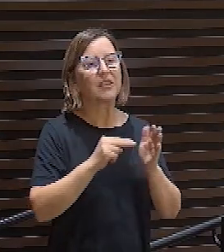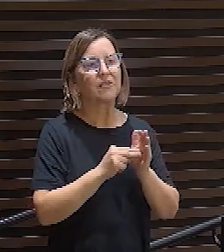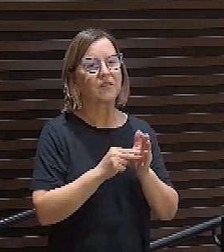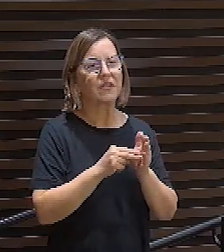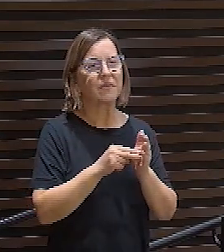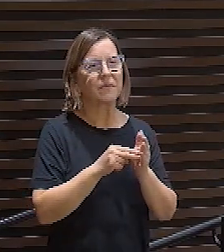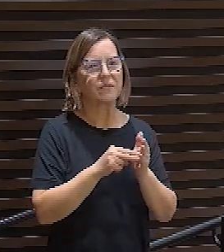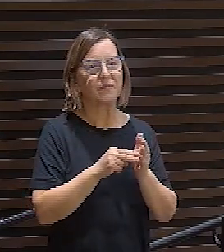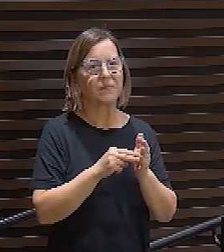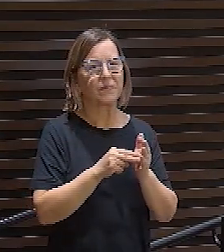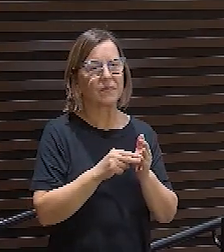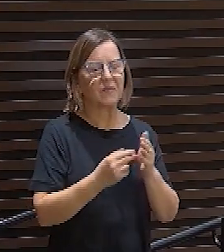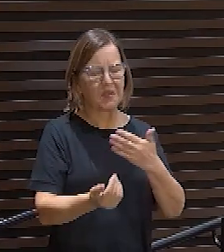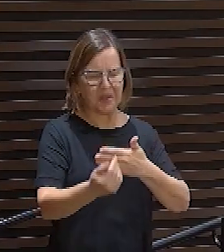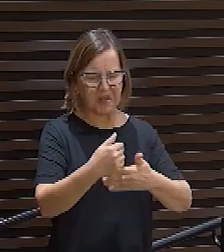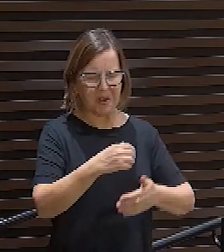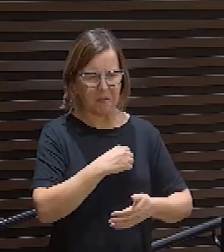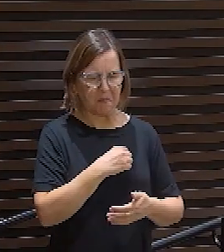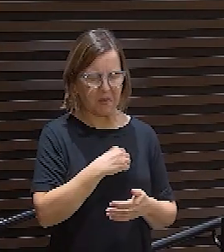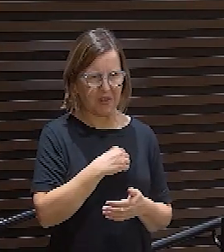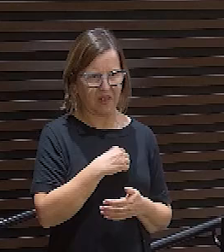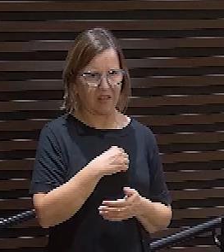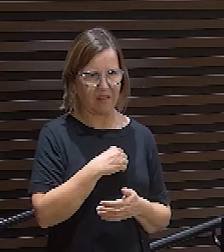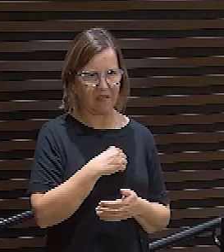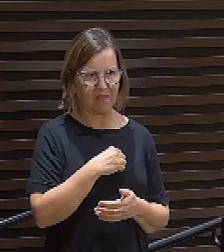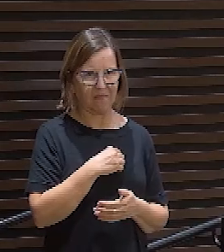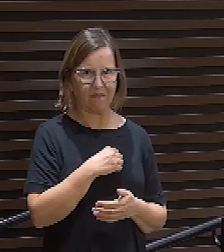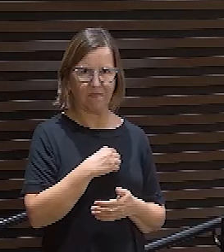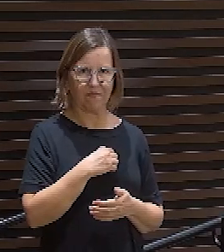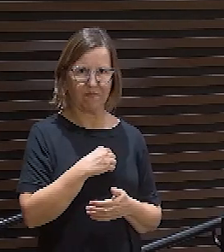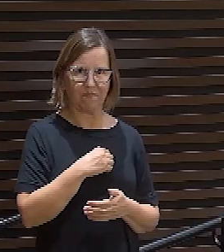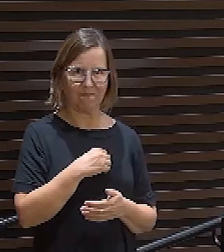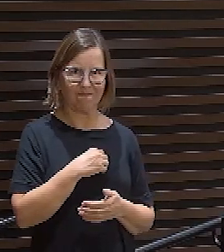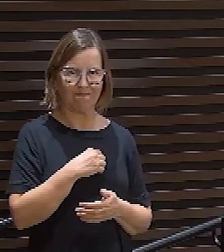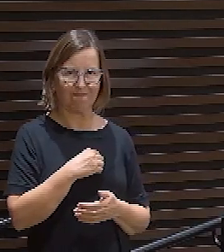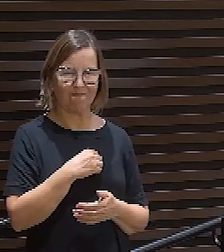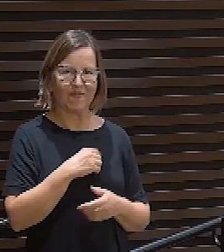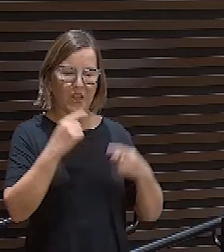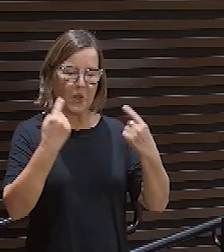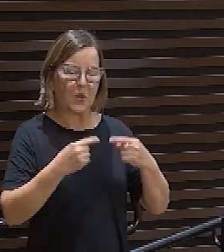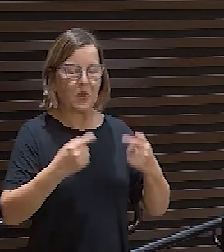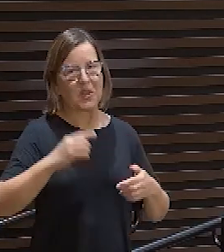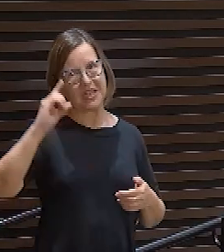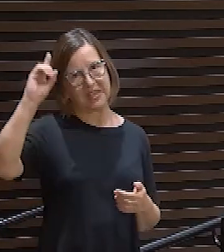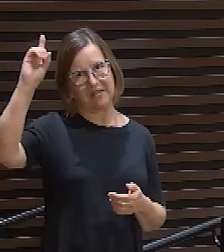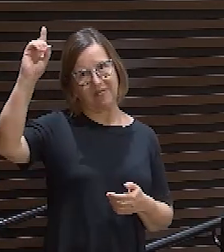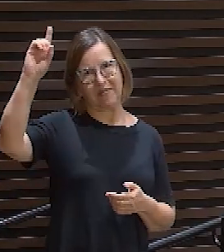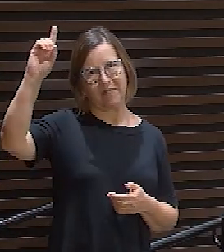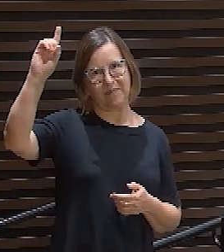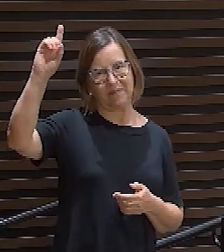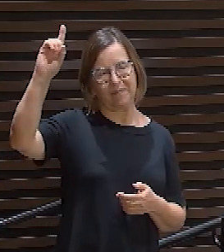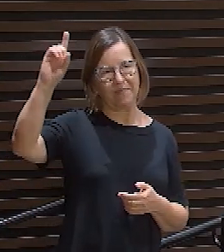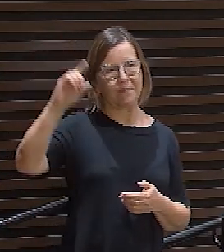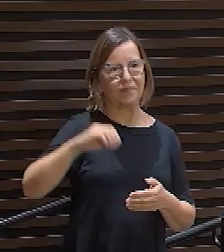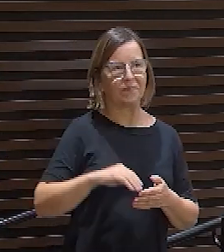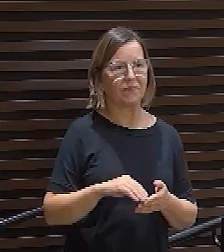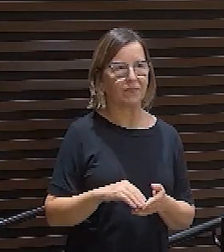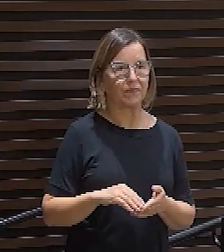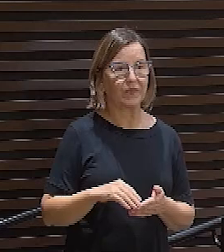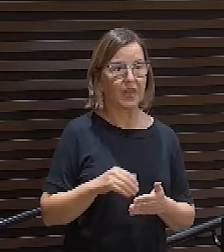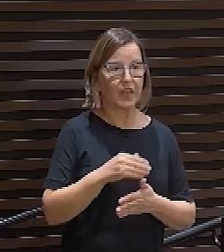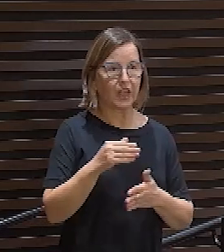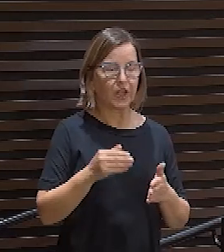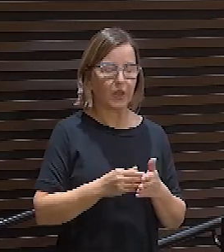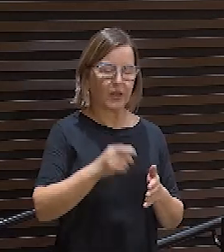do pecado no mundo? O que é o pecado? É rebelião contra Deus. É só isso. E todo homem